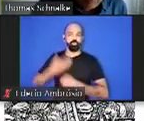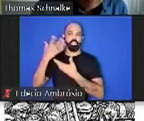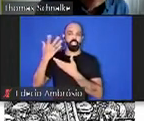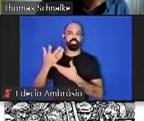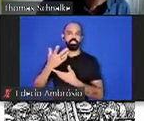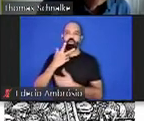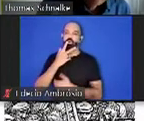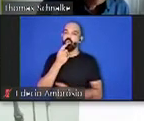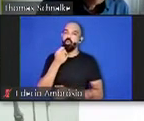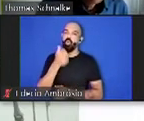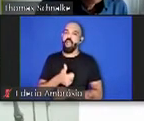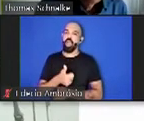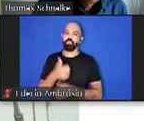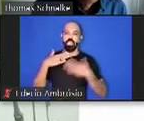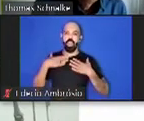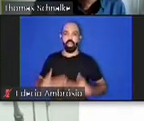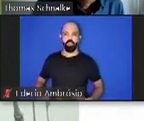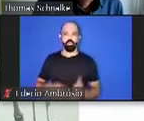anatômica.